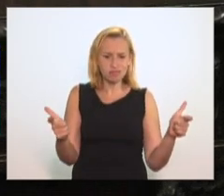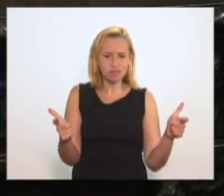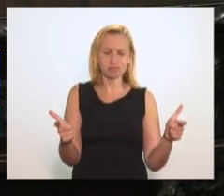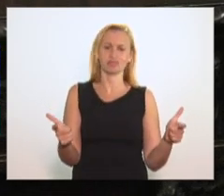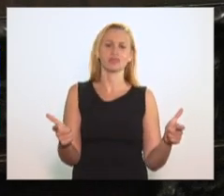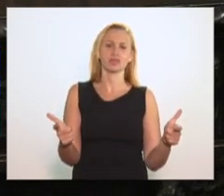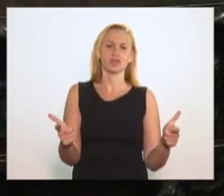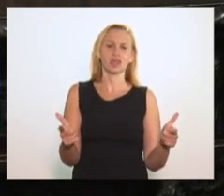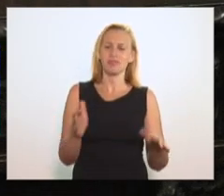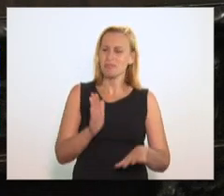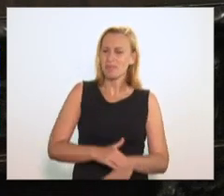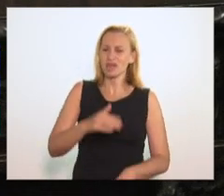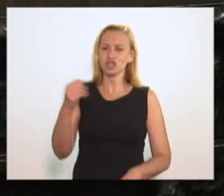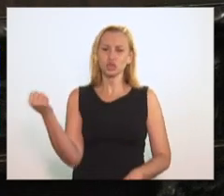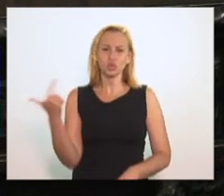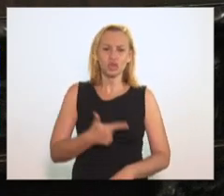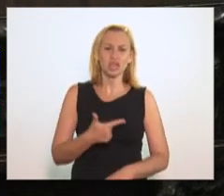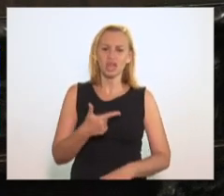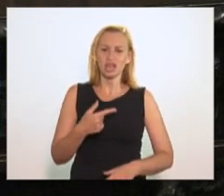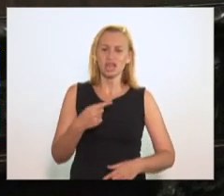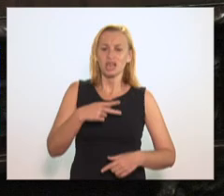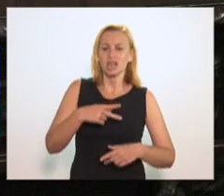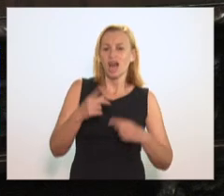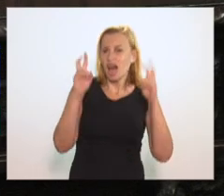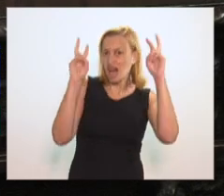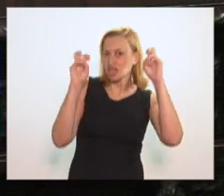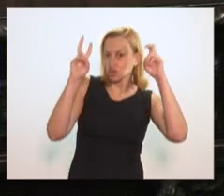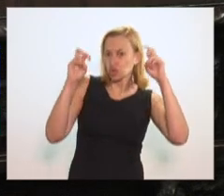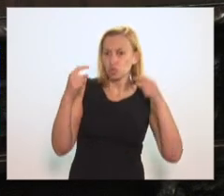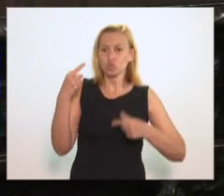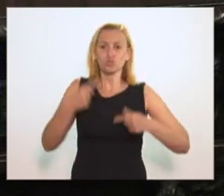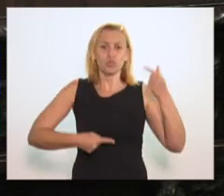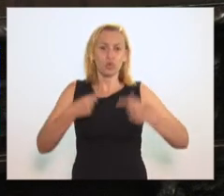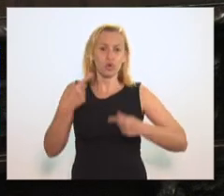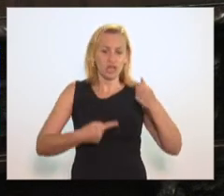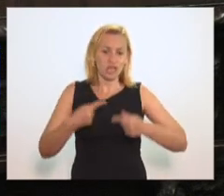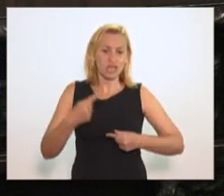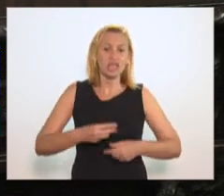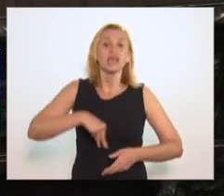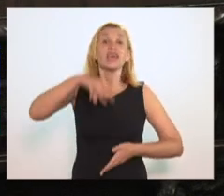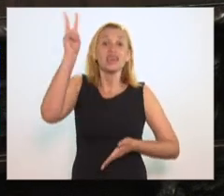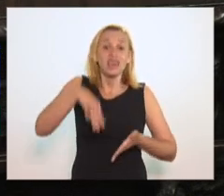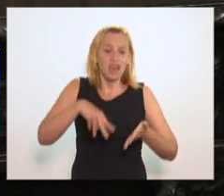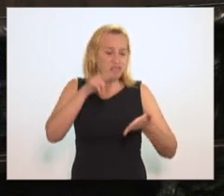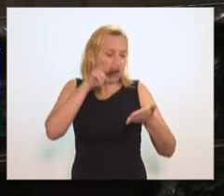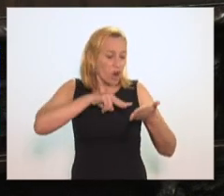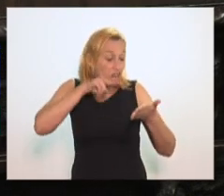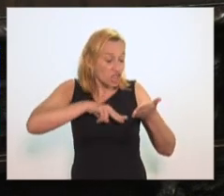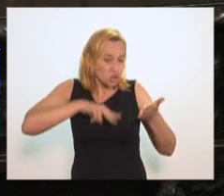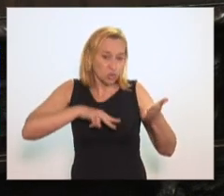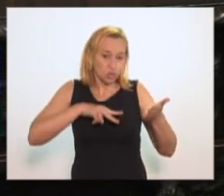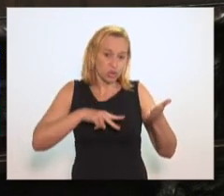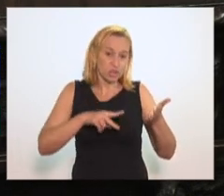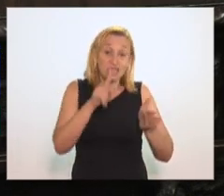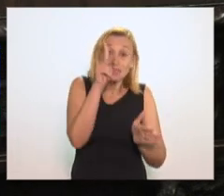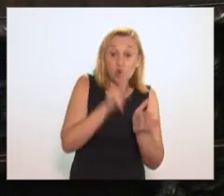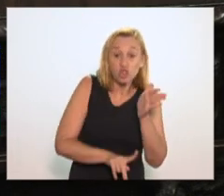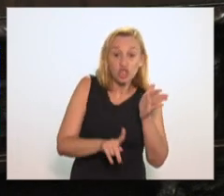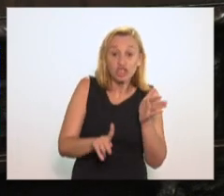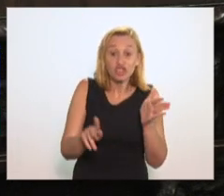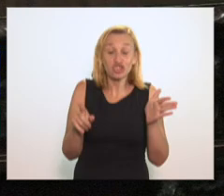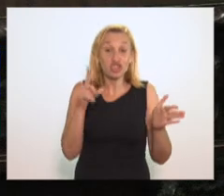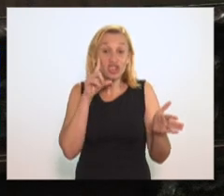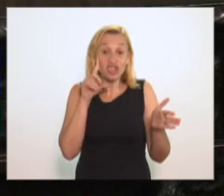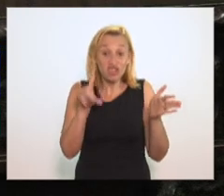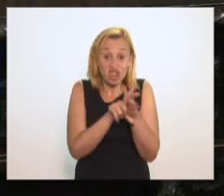das questões político-partidárias deputada sério porque quem fez uma leitura apurada deste projeto de lei verifica